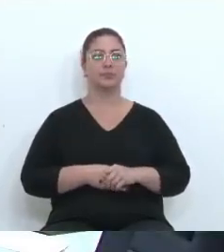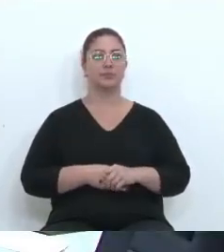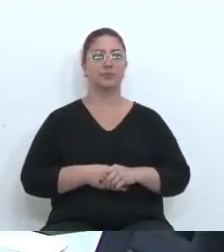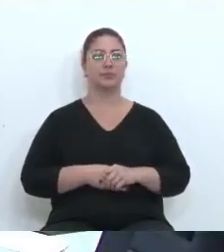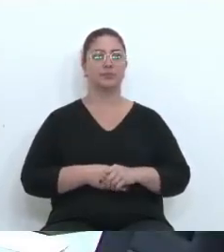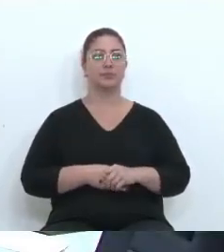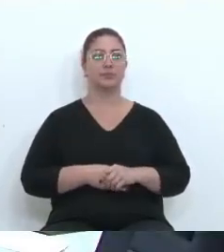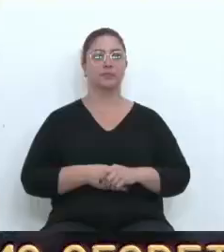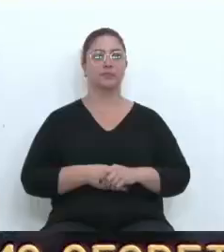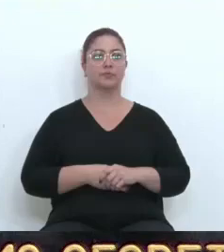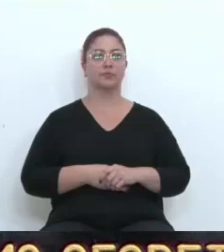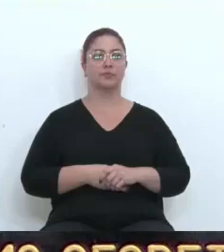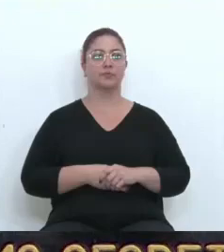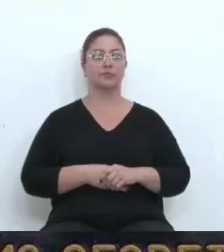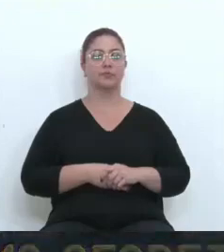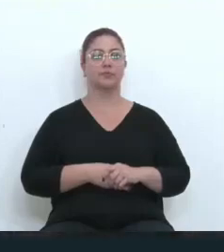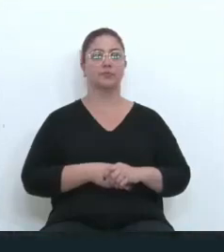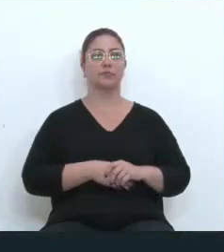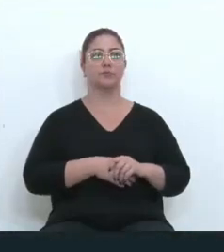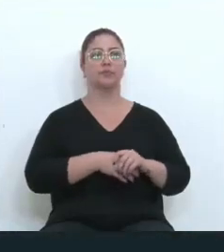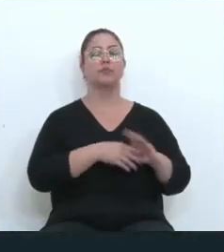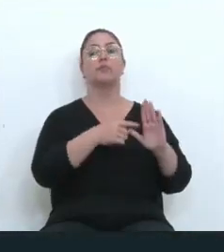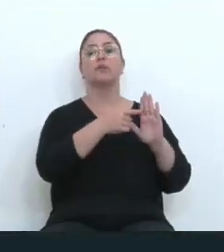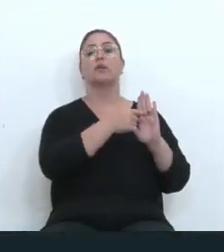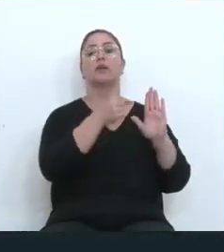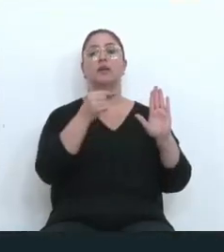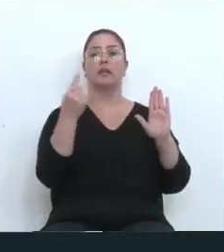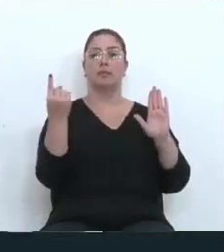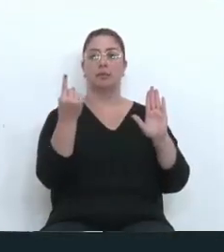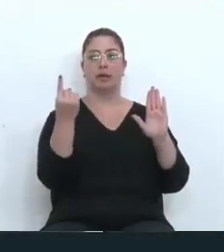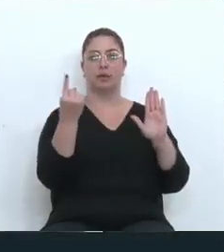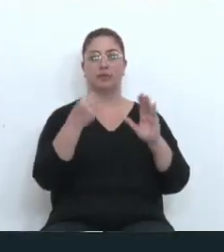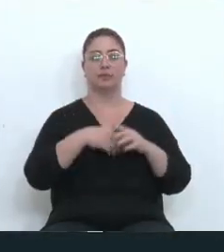e tem primeiro o Senhor secretário para leitura